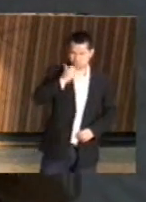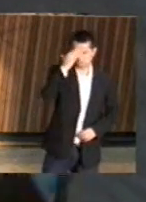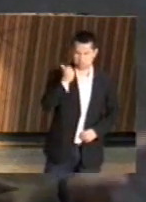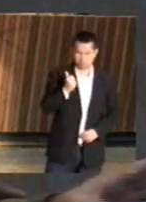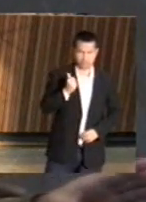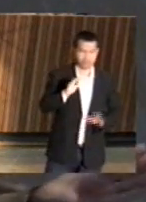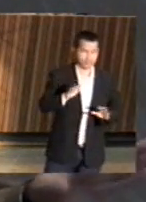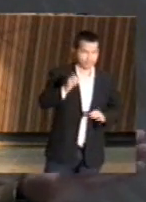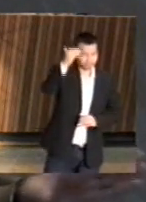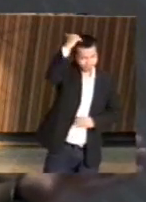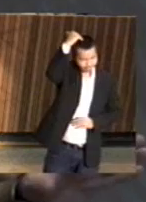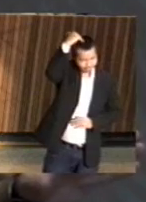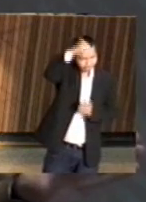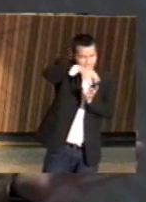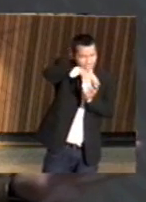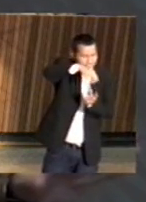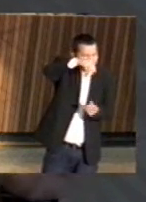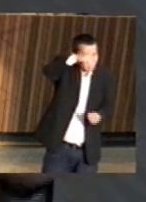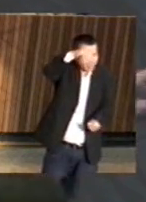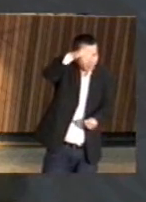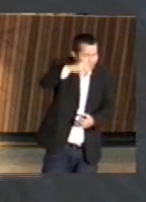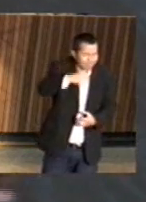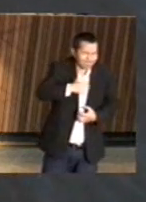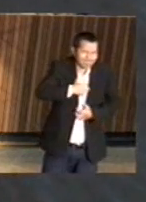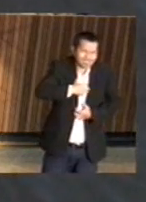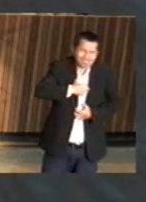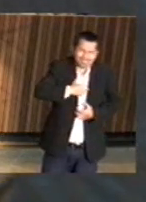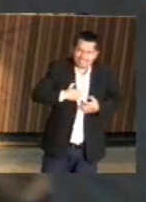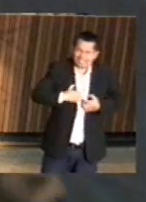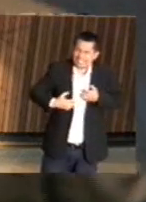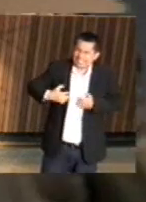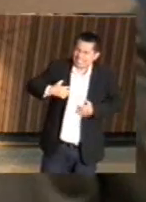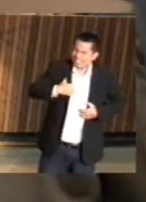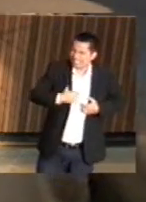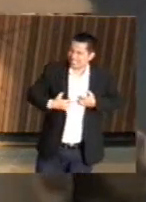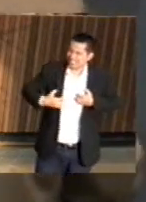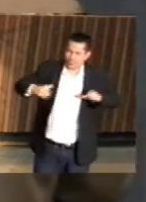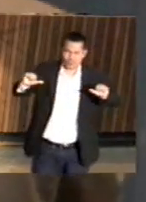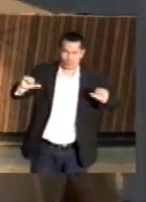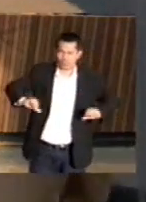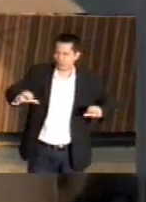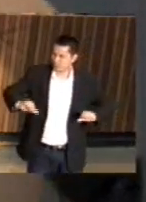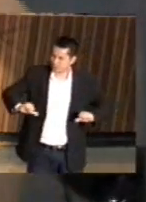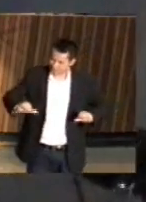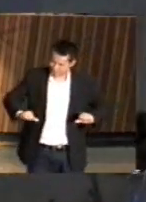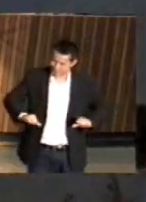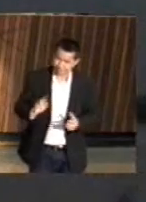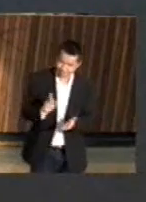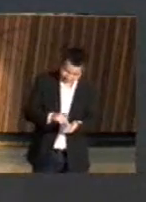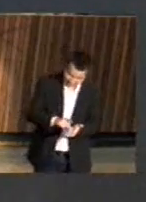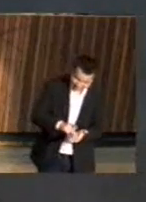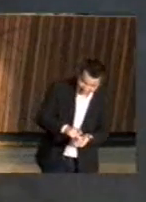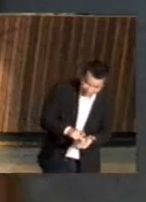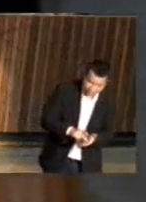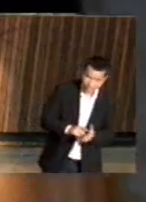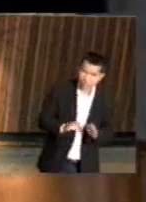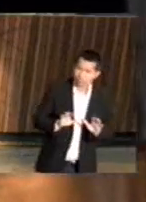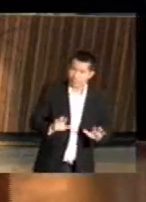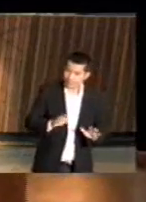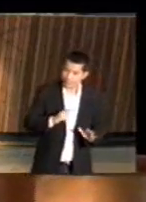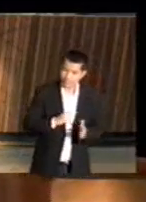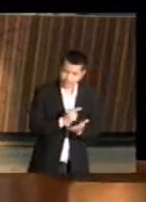está horrível, não é verdade? É justamente esse o contexto que está aqui nesse texto que nós vamos ler de